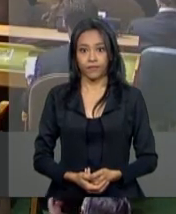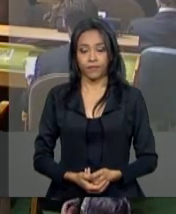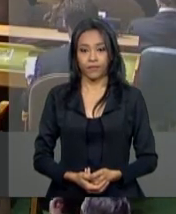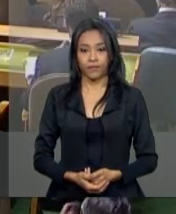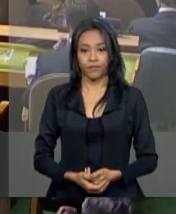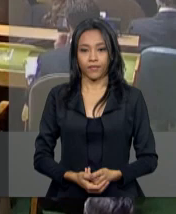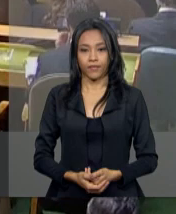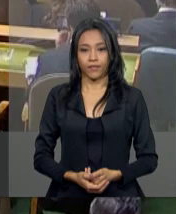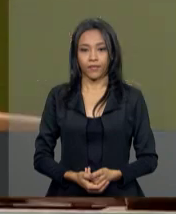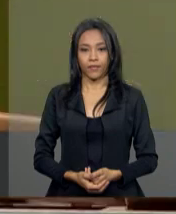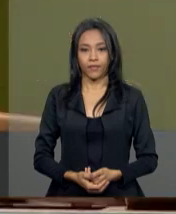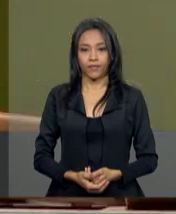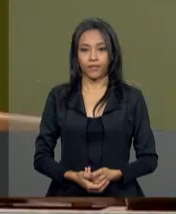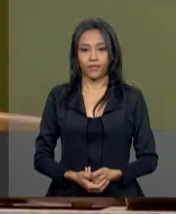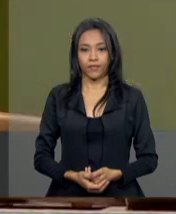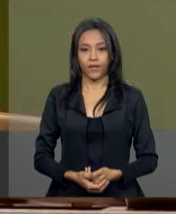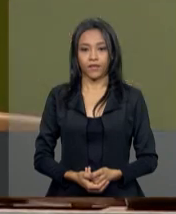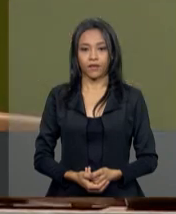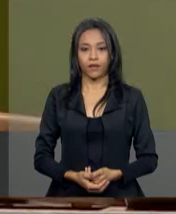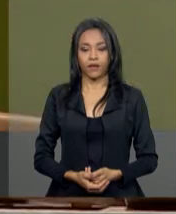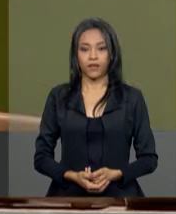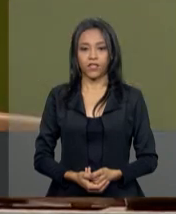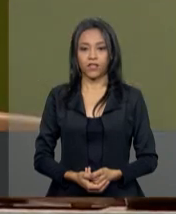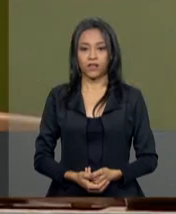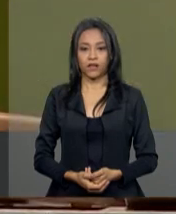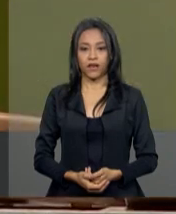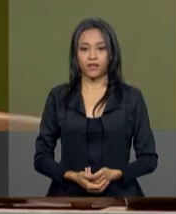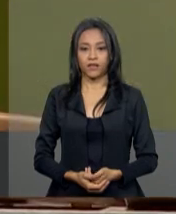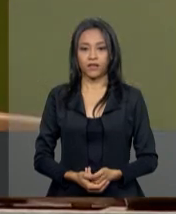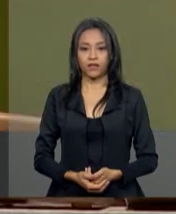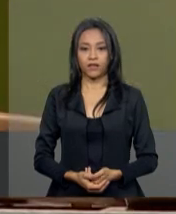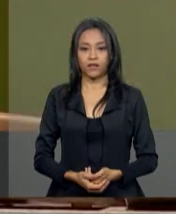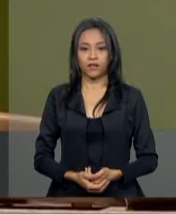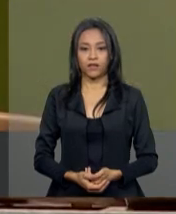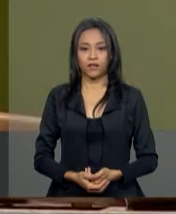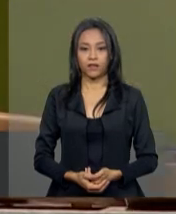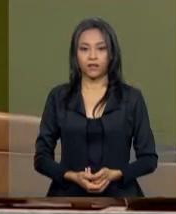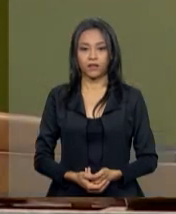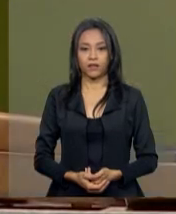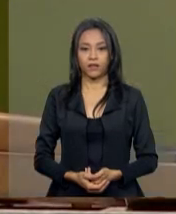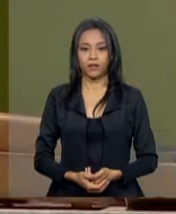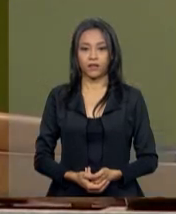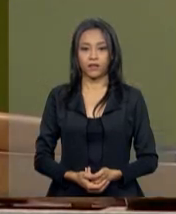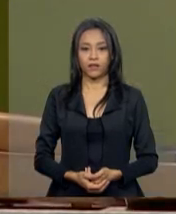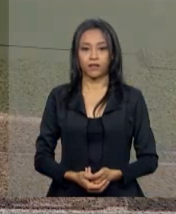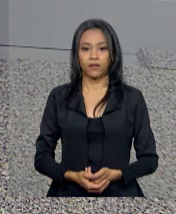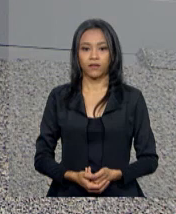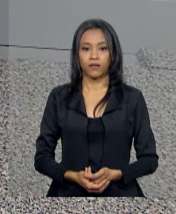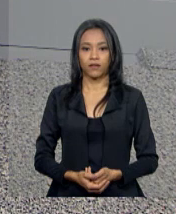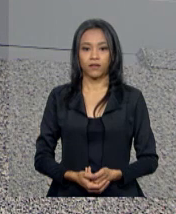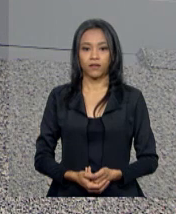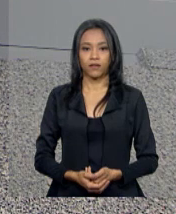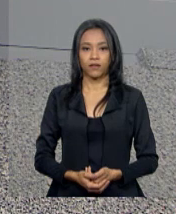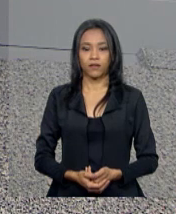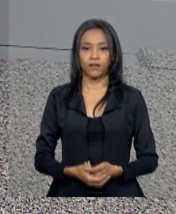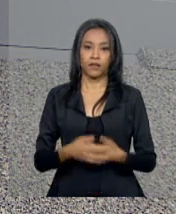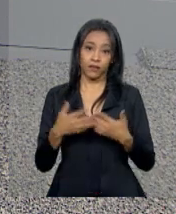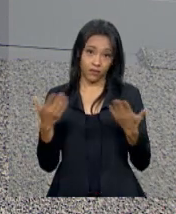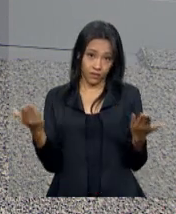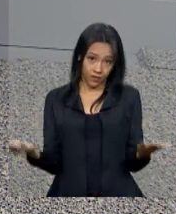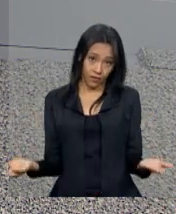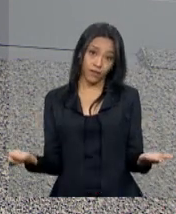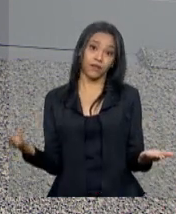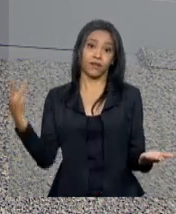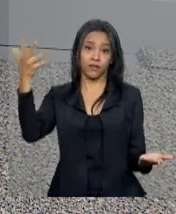em nome dessa macgraw de se decidir grande nas graças da empresa está esse